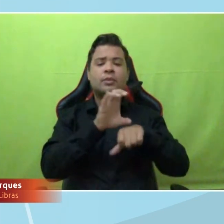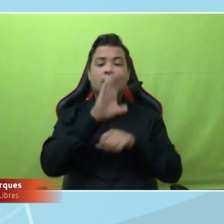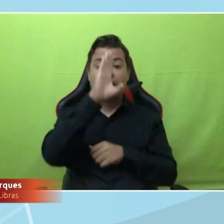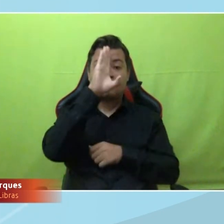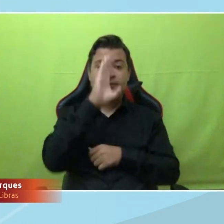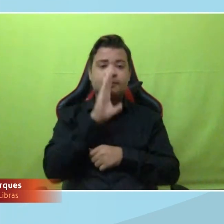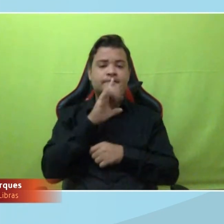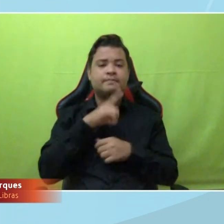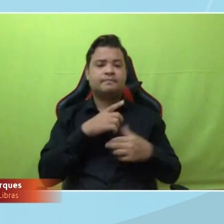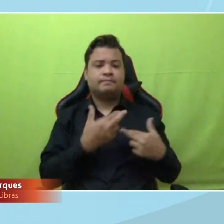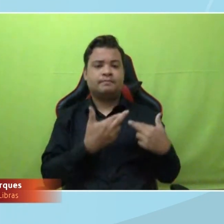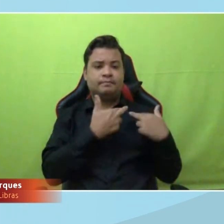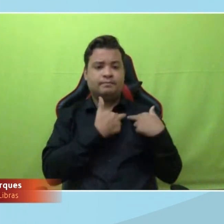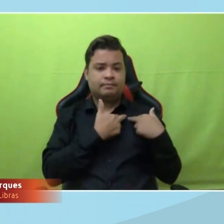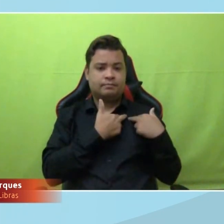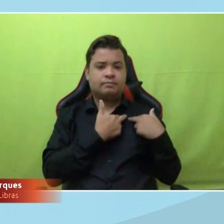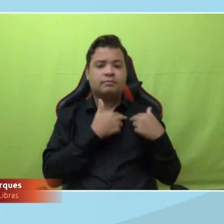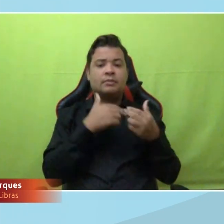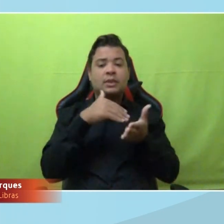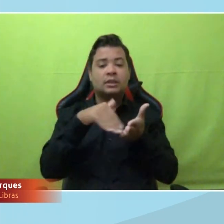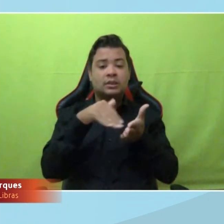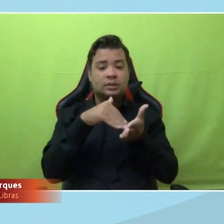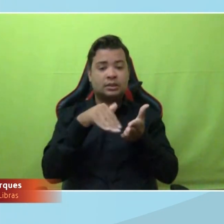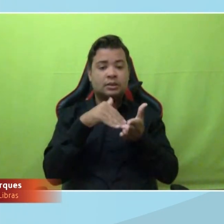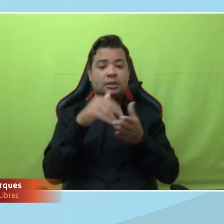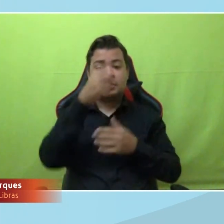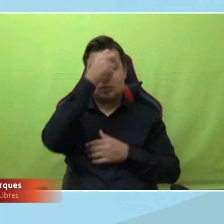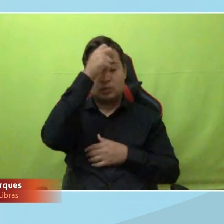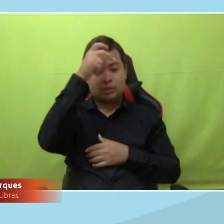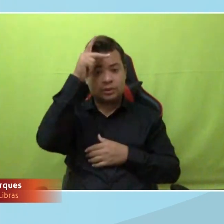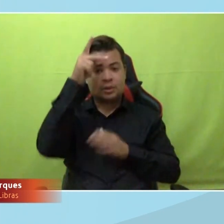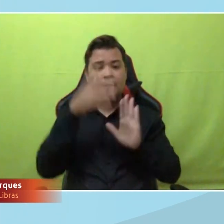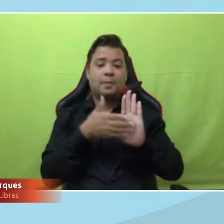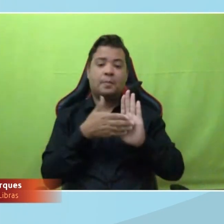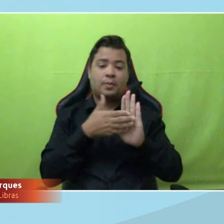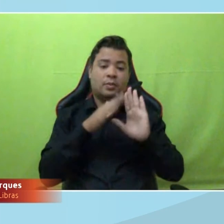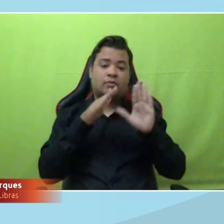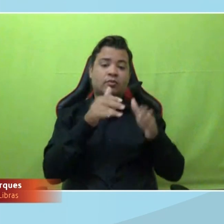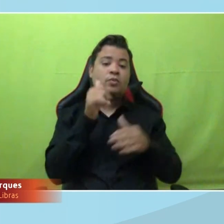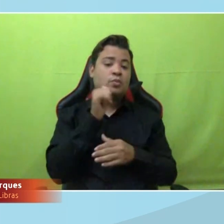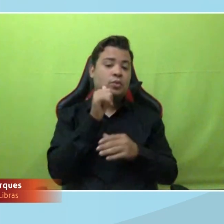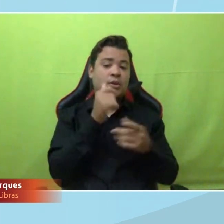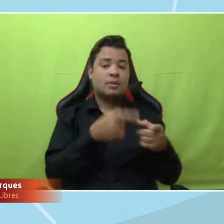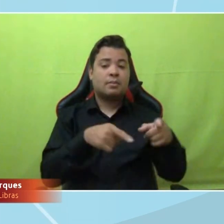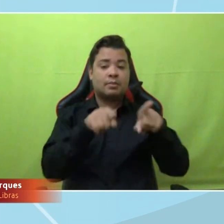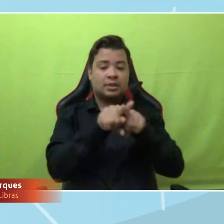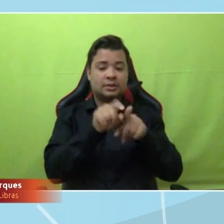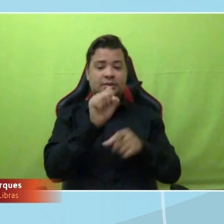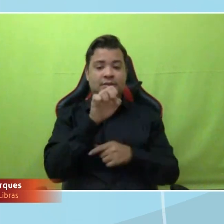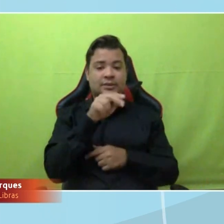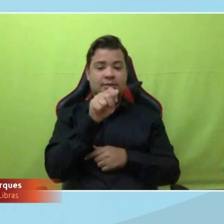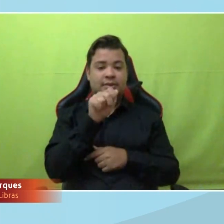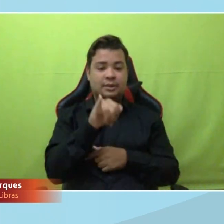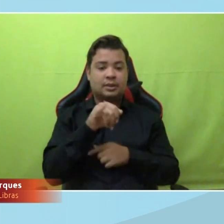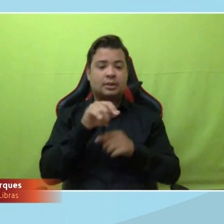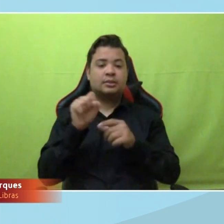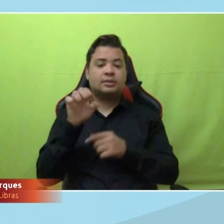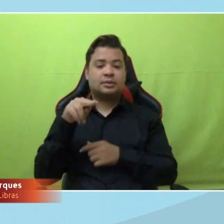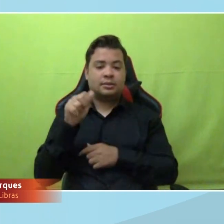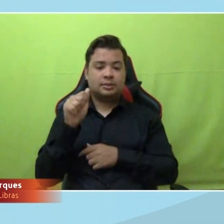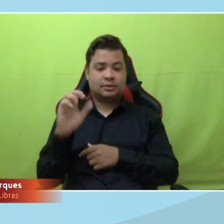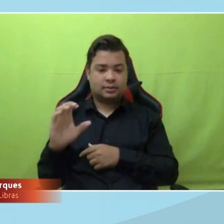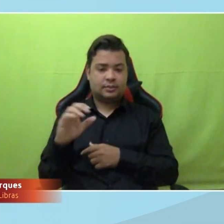pela Secretaria Municipal de Políticas para as Mulheres, em parceria com o SENAI e o SENAC. As aulas começam no dia